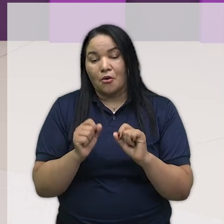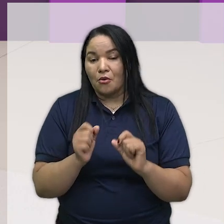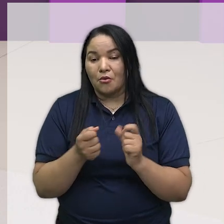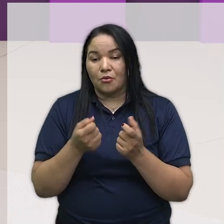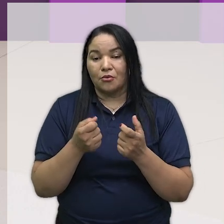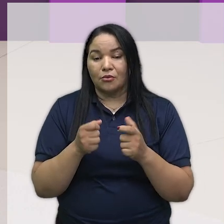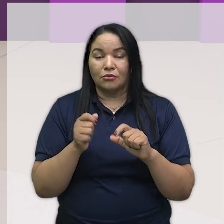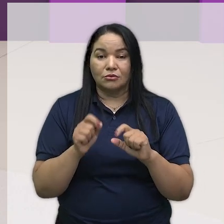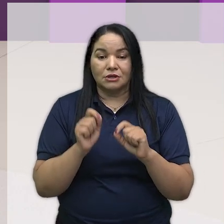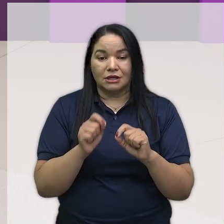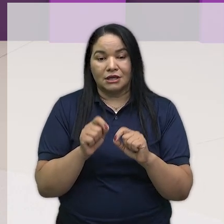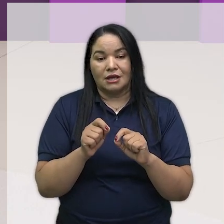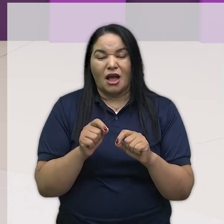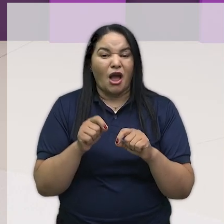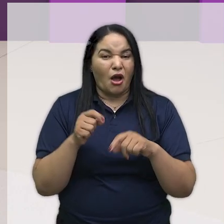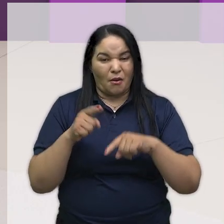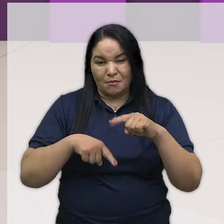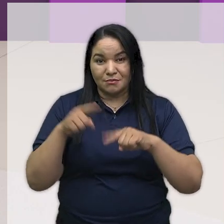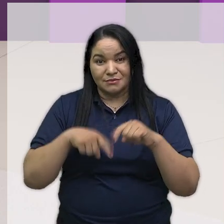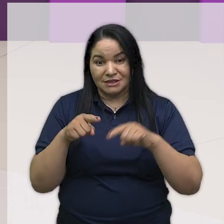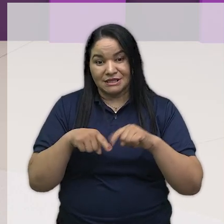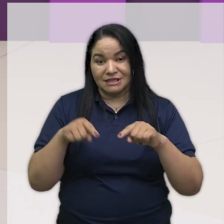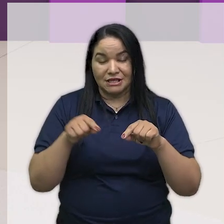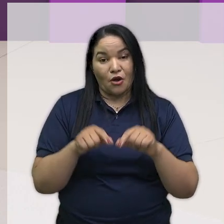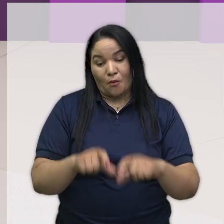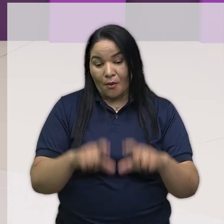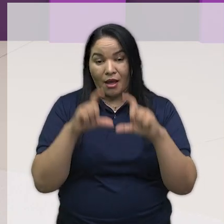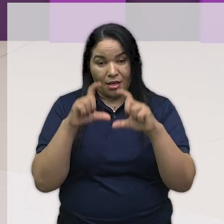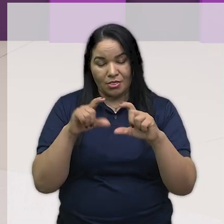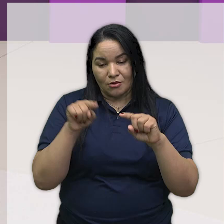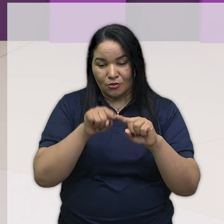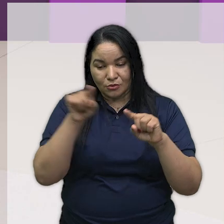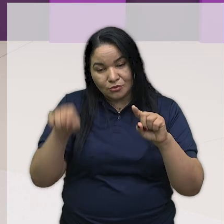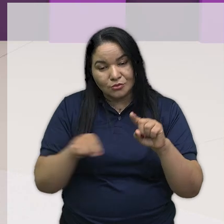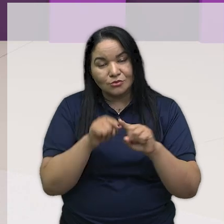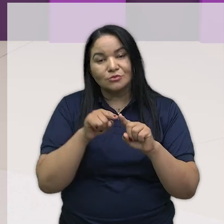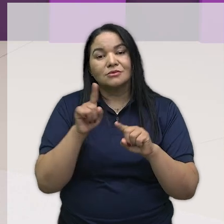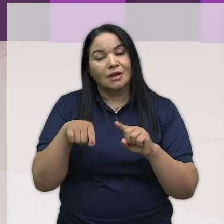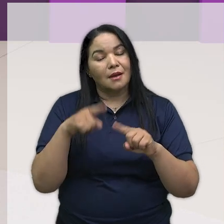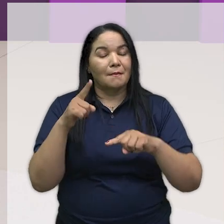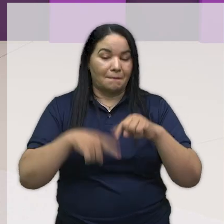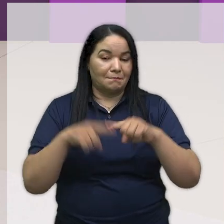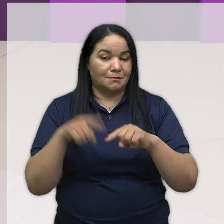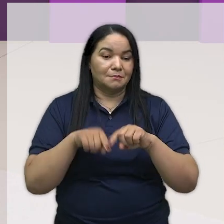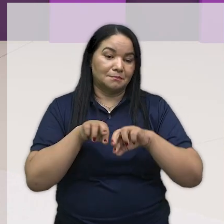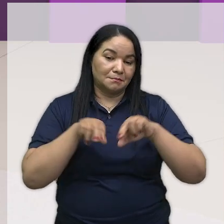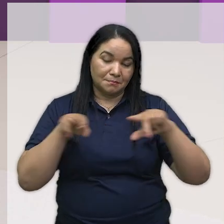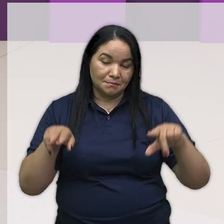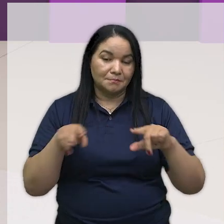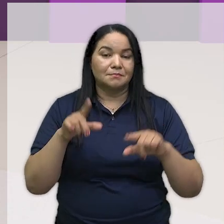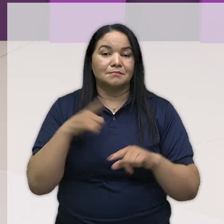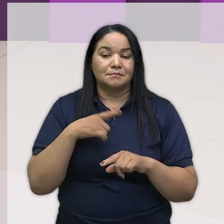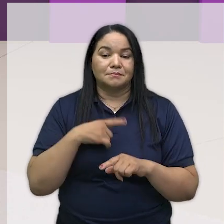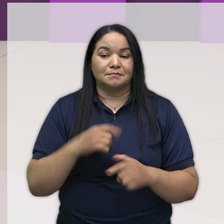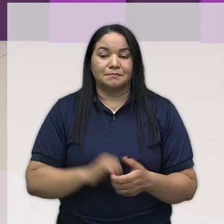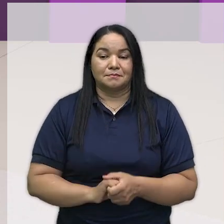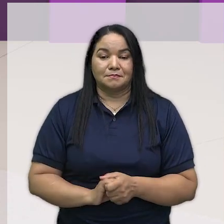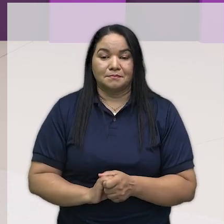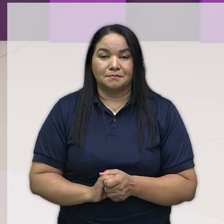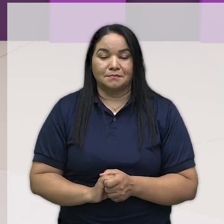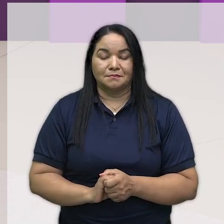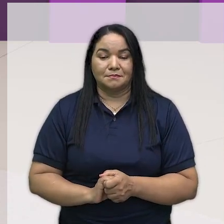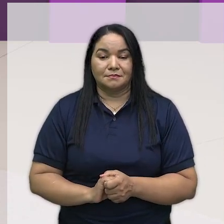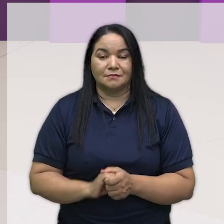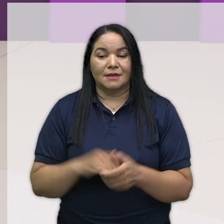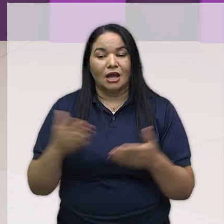ali algo arredondado. E é exatamente esses que são os corpos redondos, ok? Então, vamos ver